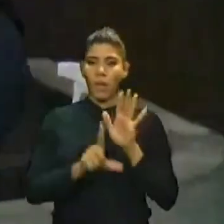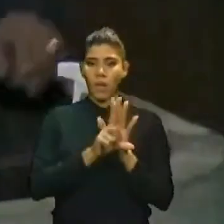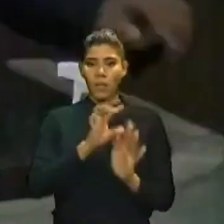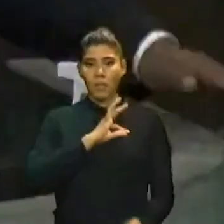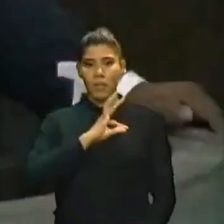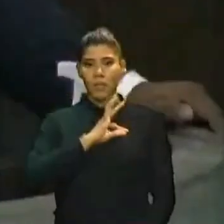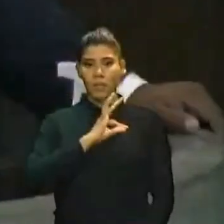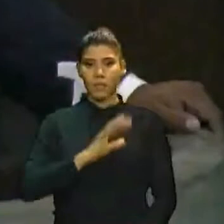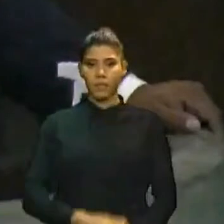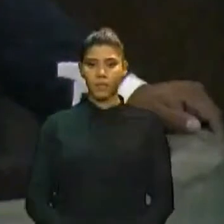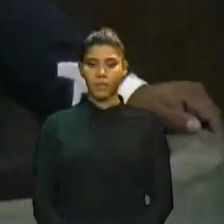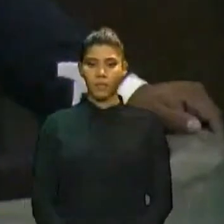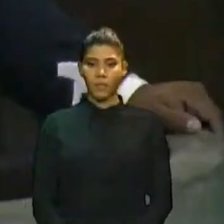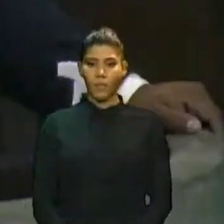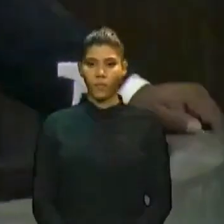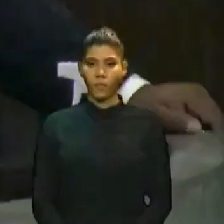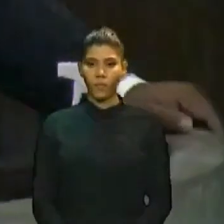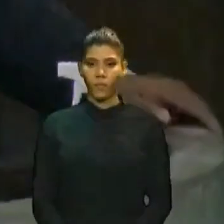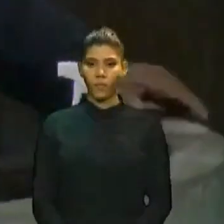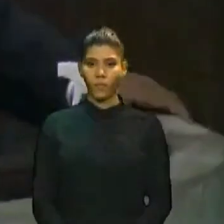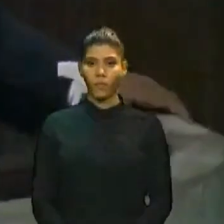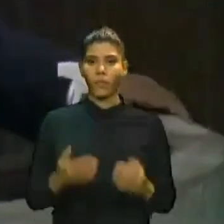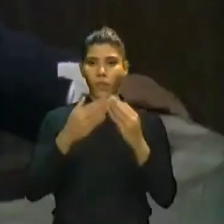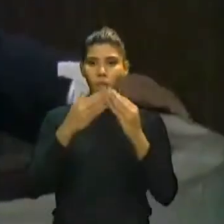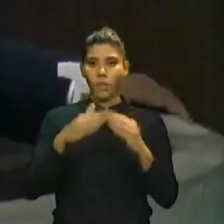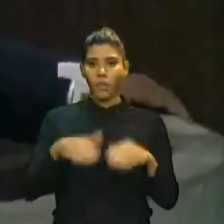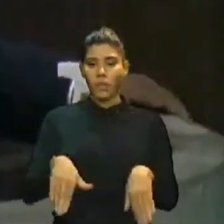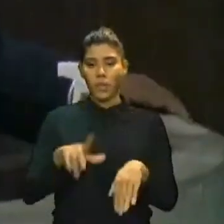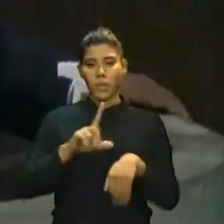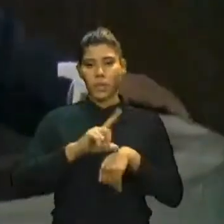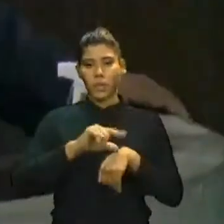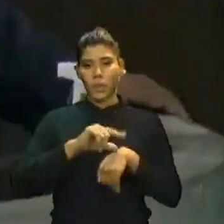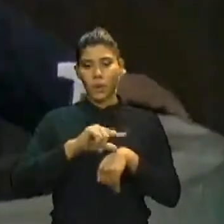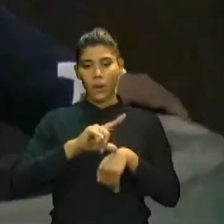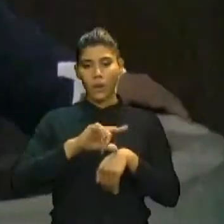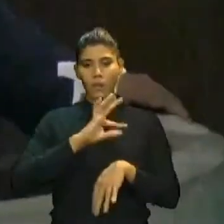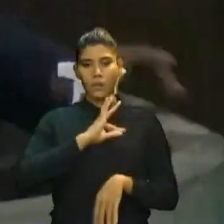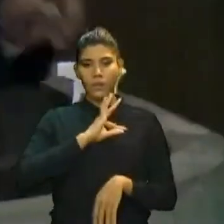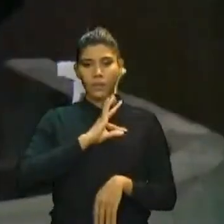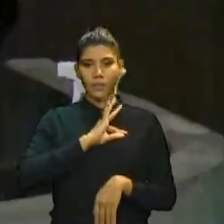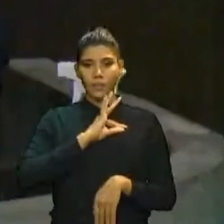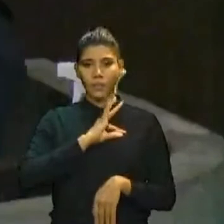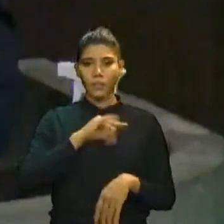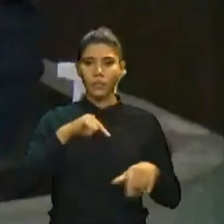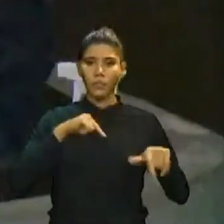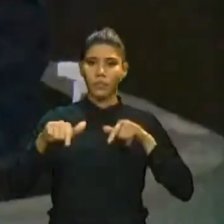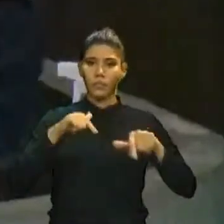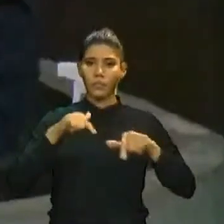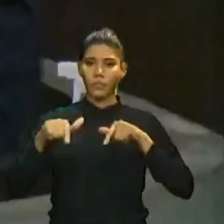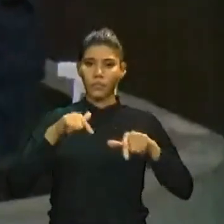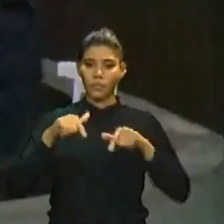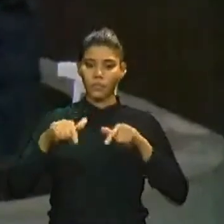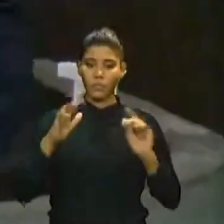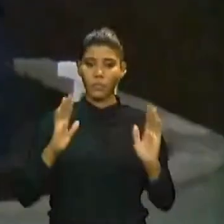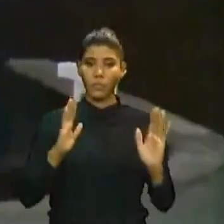demais policiais? A compensação de horários para os demais policiais que estão trabalhando no seu